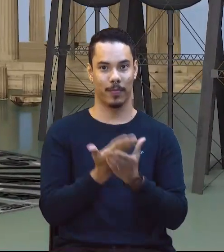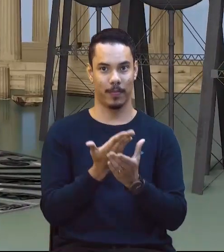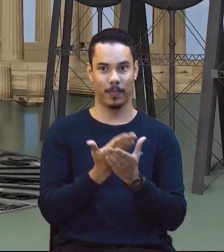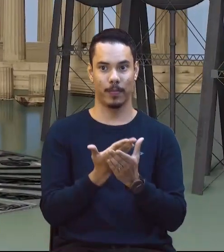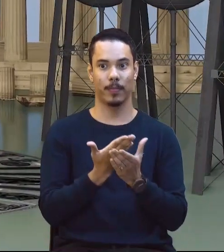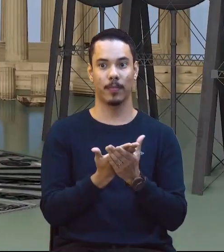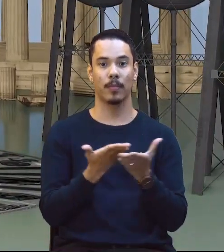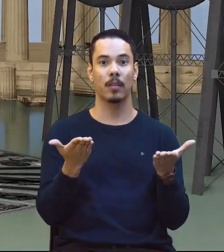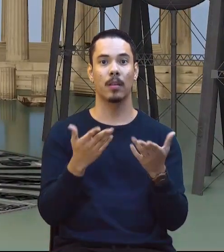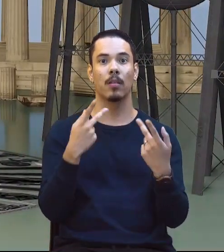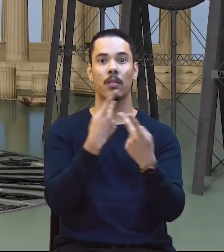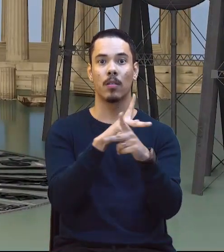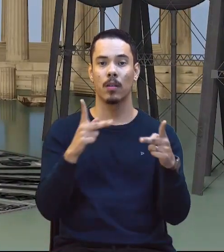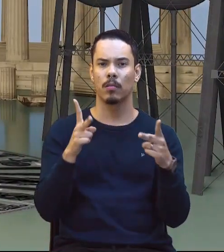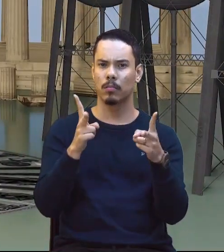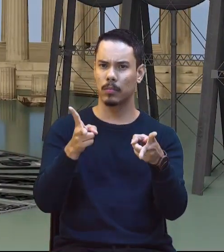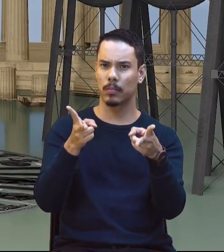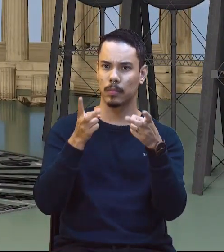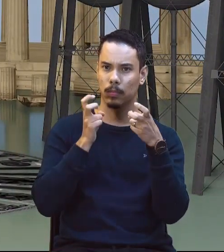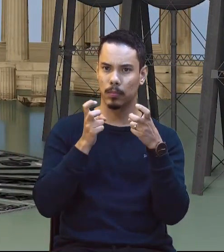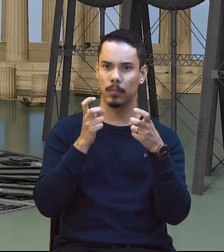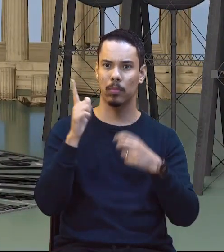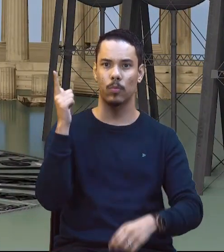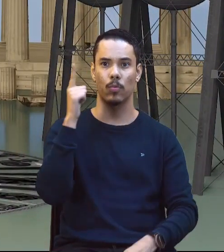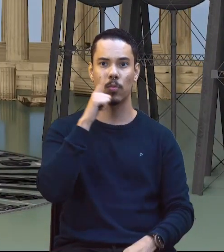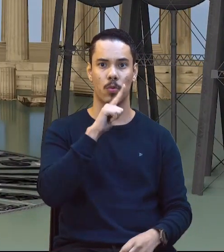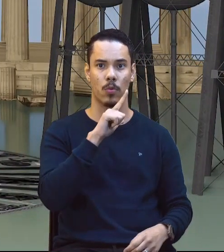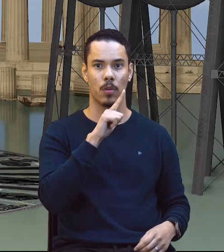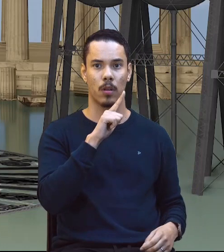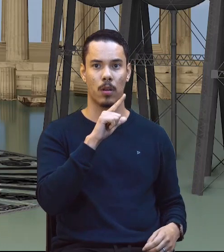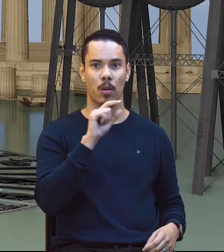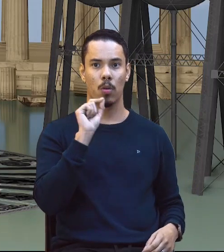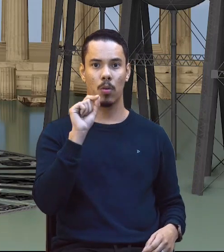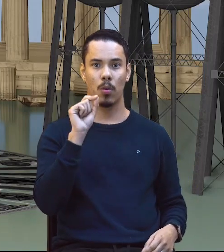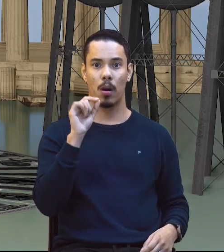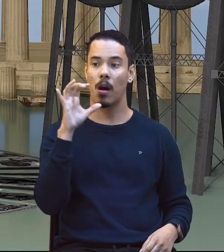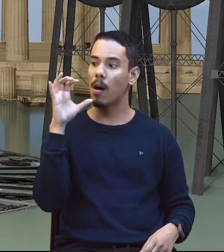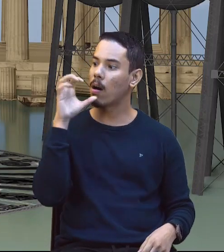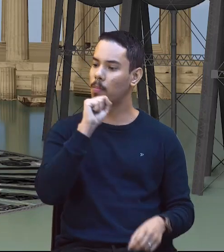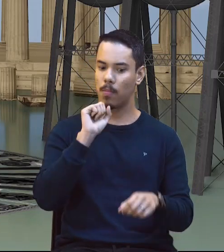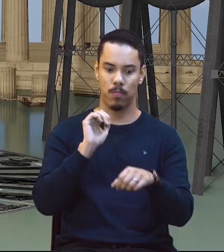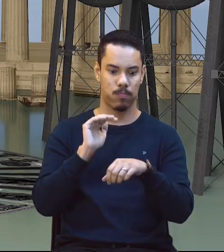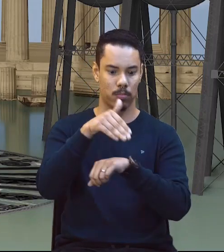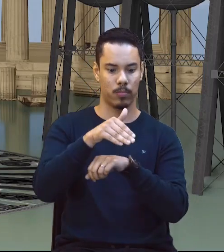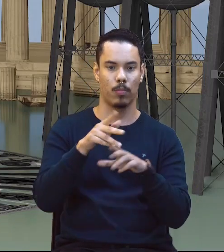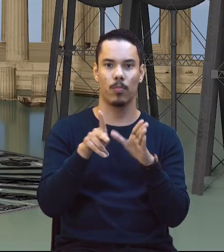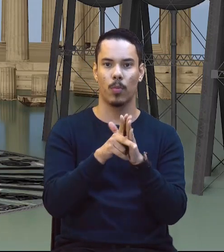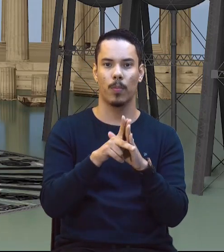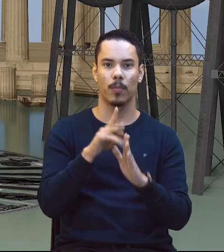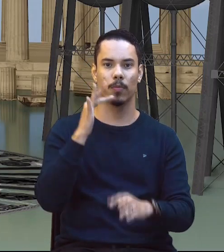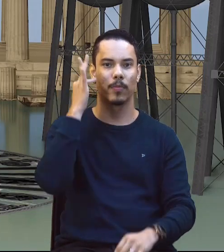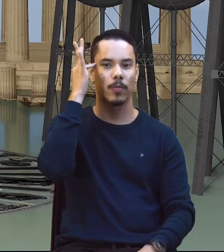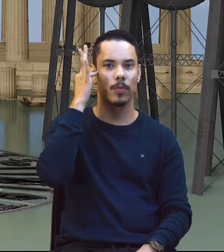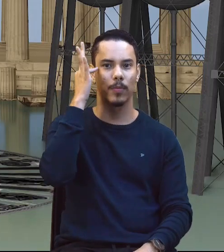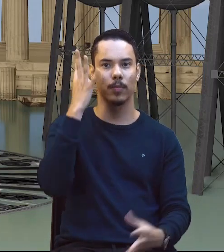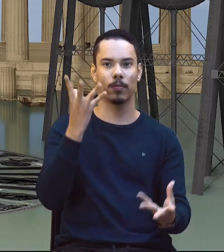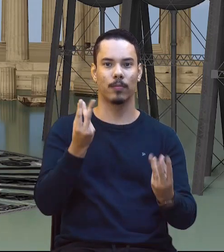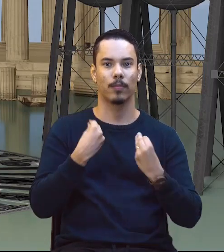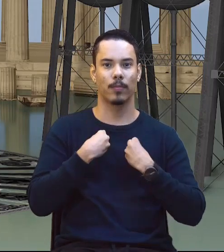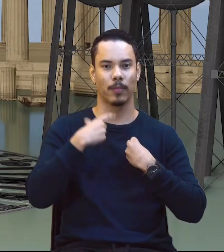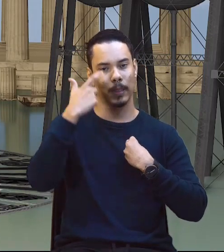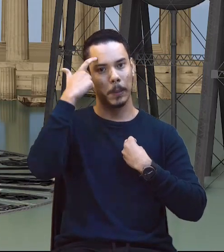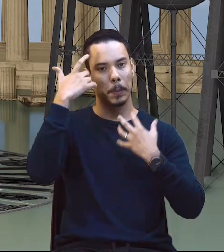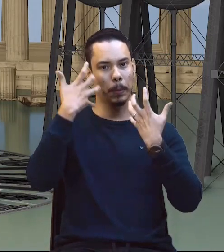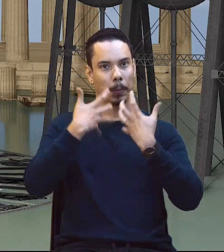vocês perceberam o pulo que a filosofia dá na forma de pensamento,